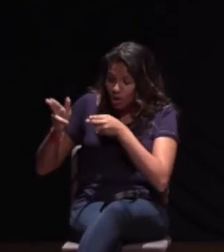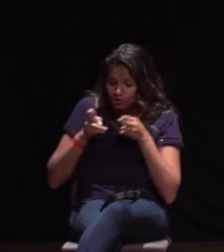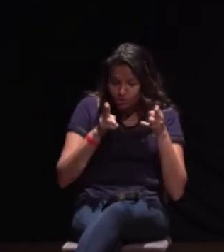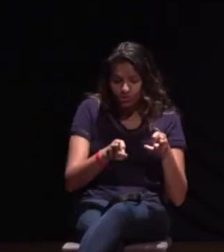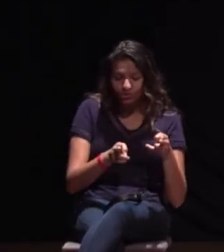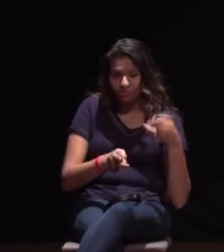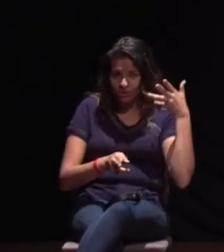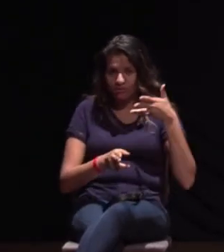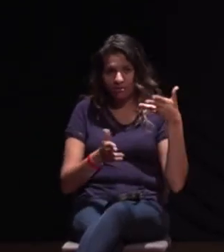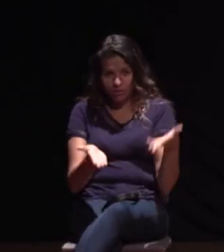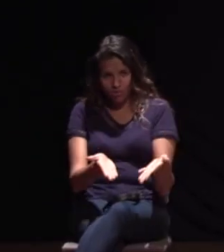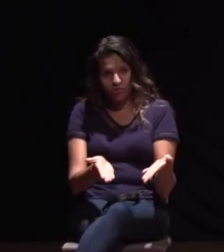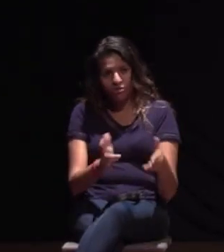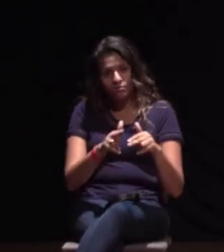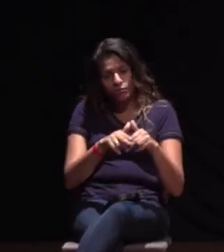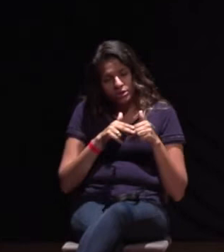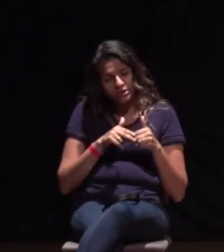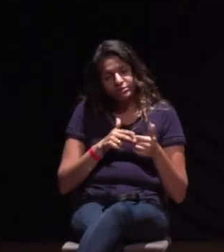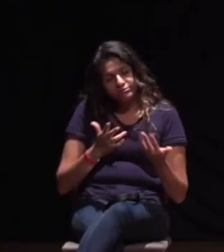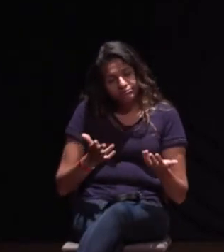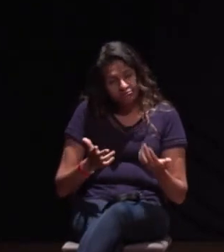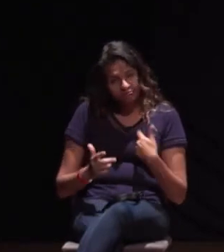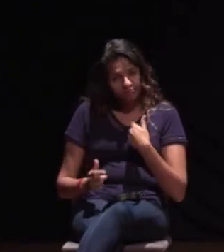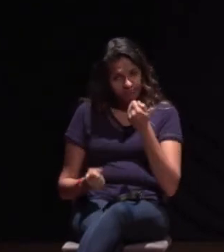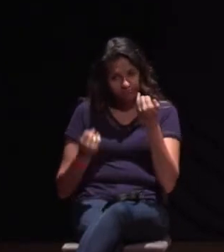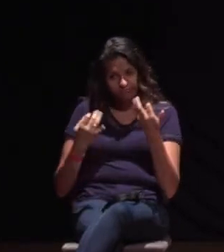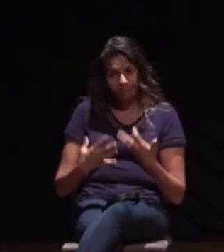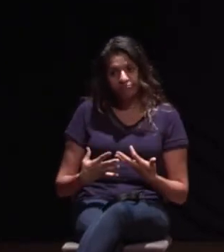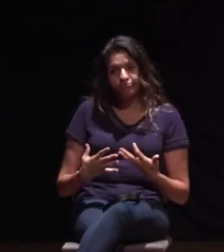E claro que eu confesso que